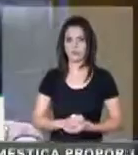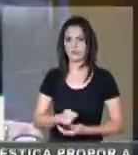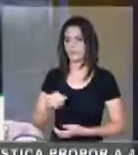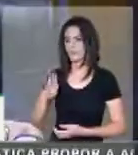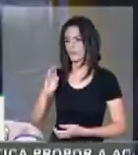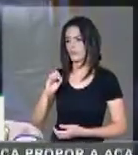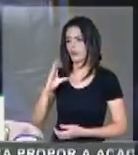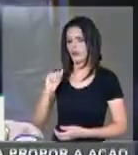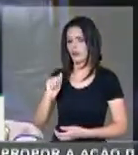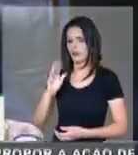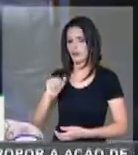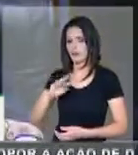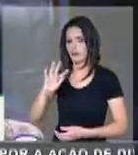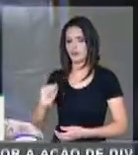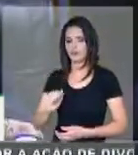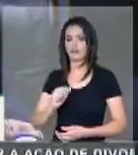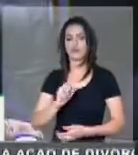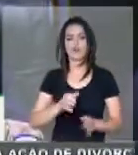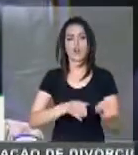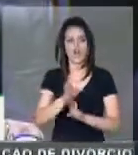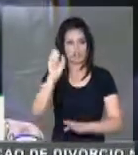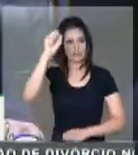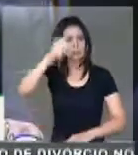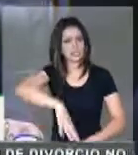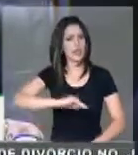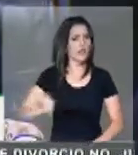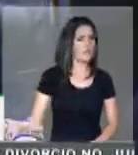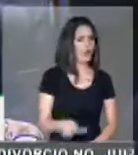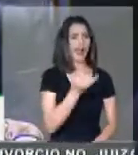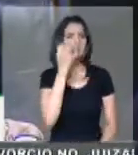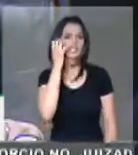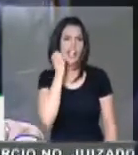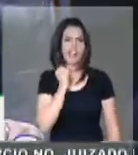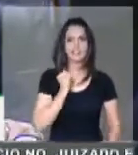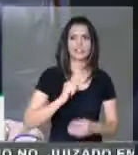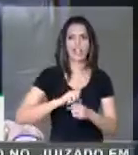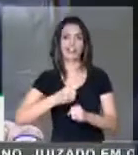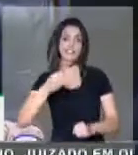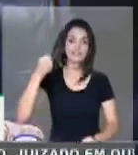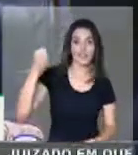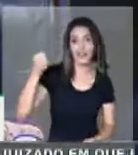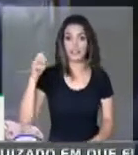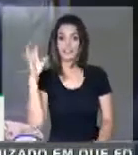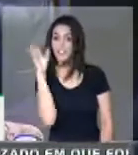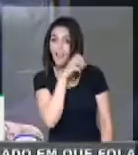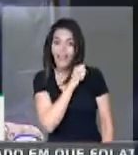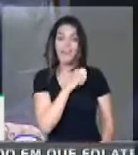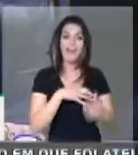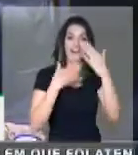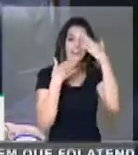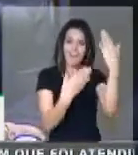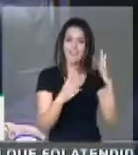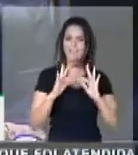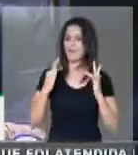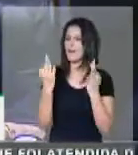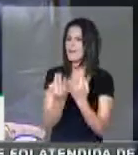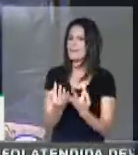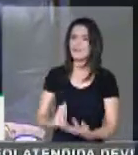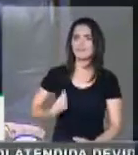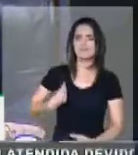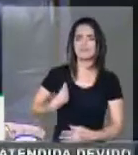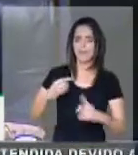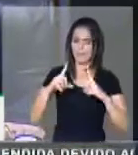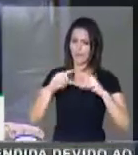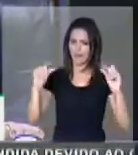boca aberta. Presidente, o prazo orienta-se, aproveitando e esticando o chiclete rapidamente, quero agradecer a minha família que está